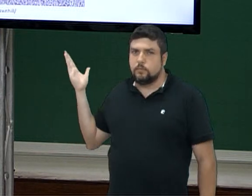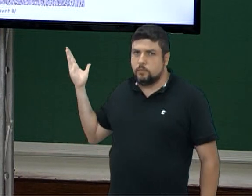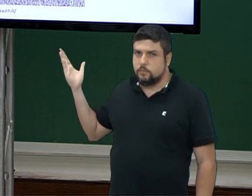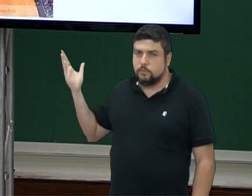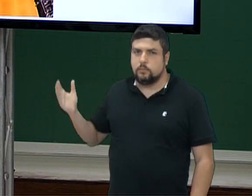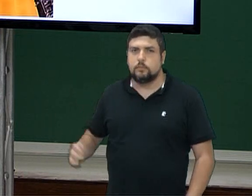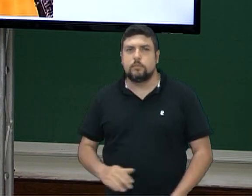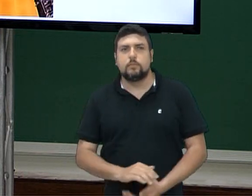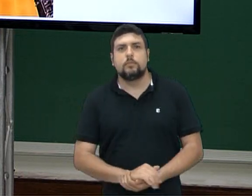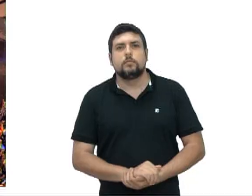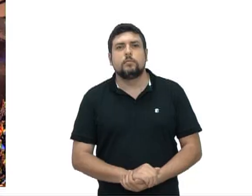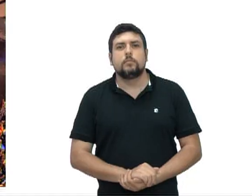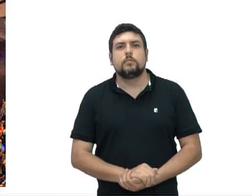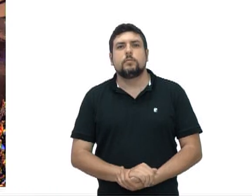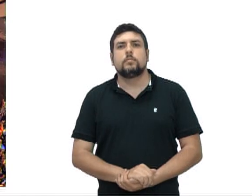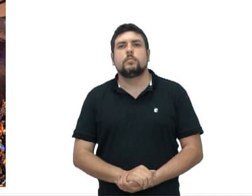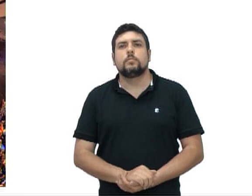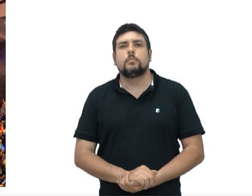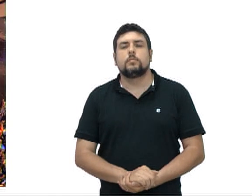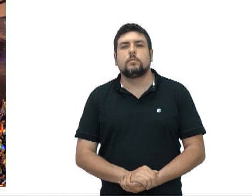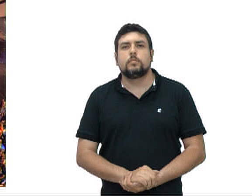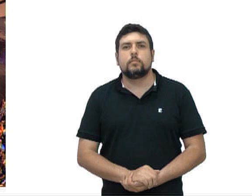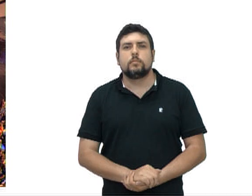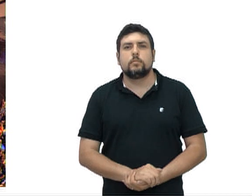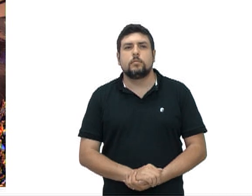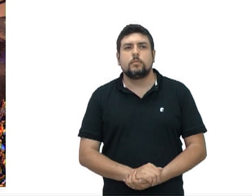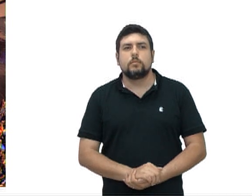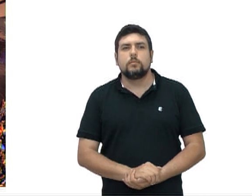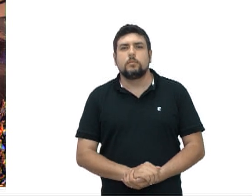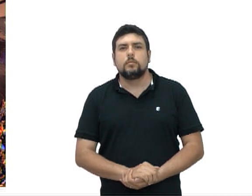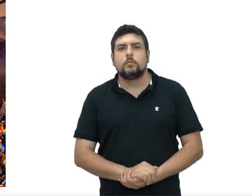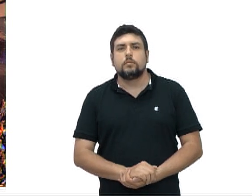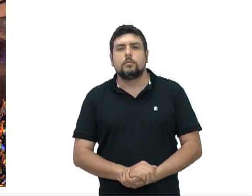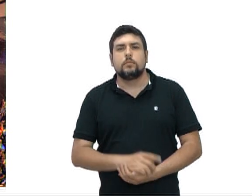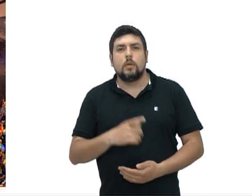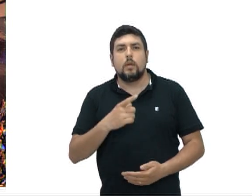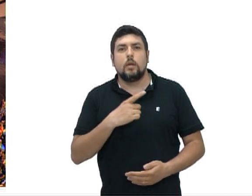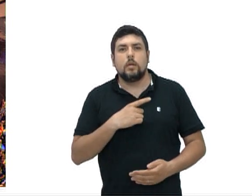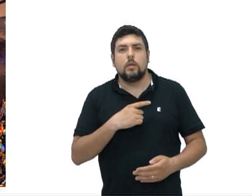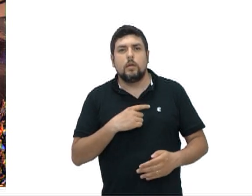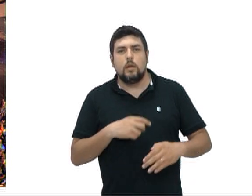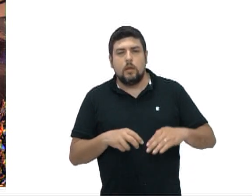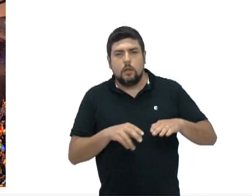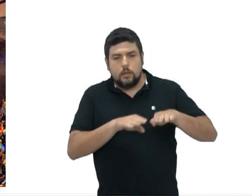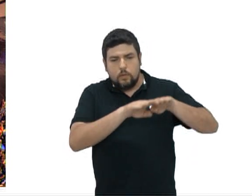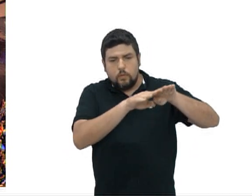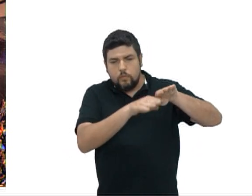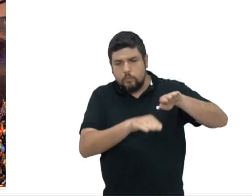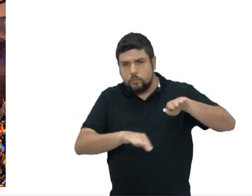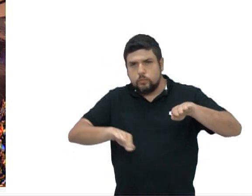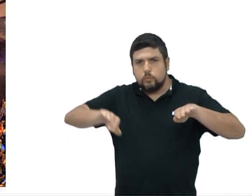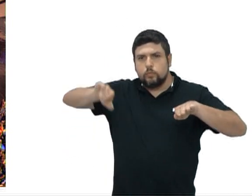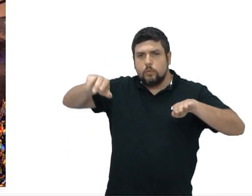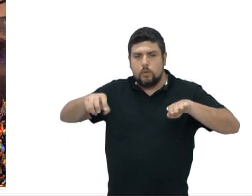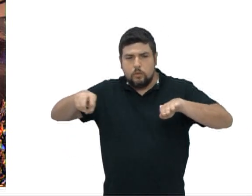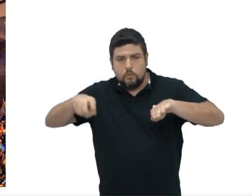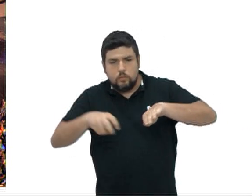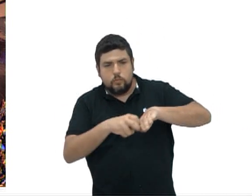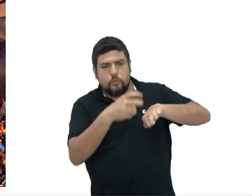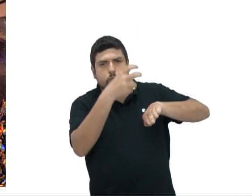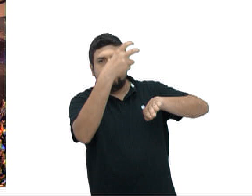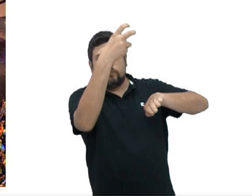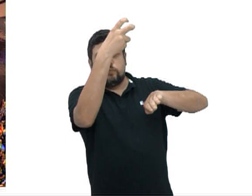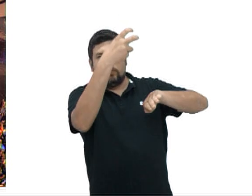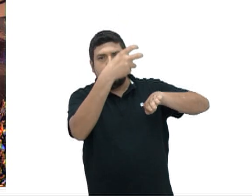que é o downhill. Temos o vertical. Então, a vertical é praticada em pista e as manobras podem ser feitas de maneira aérea, como a